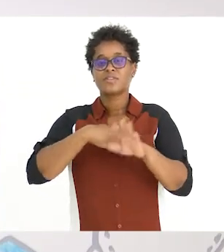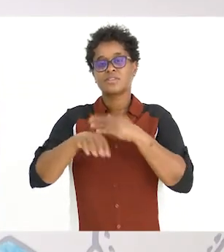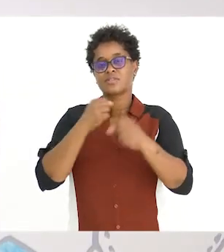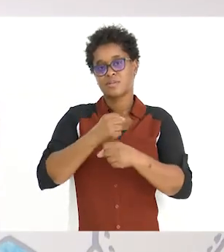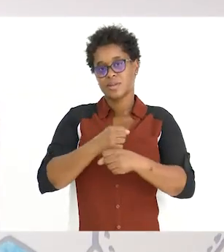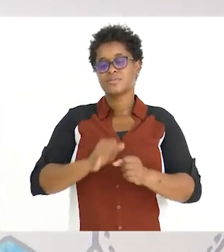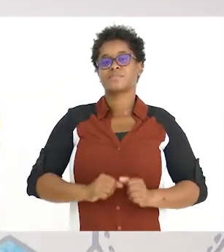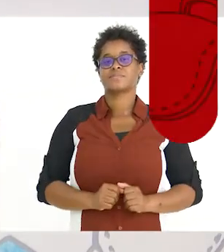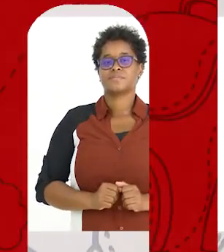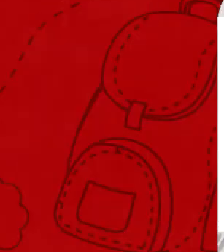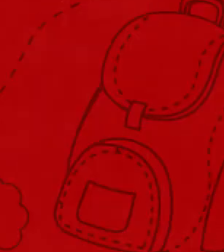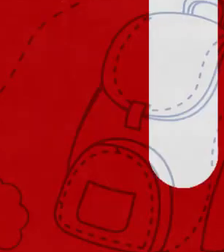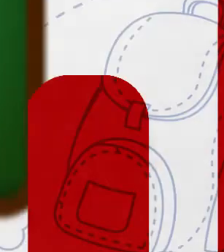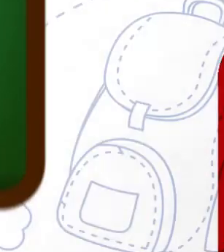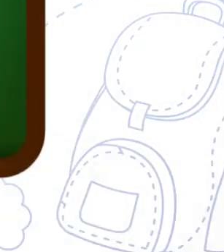exercício?